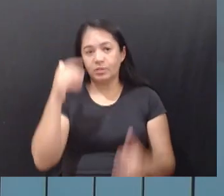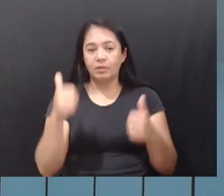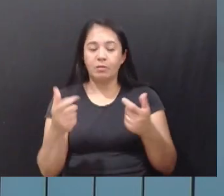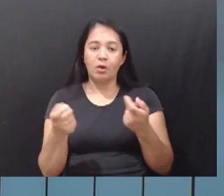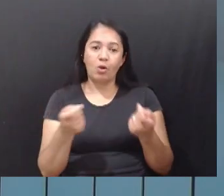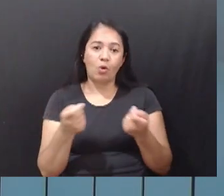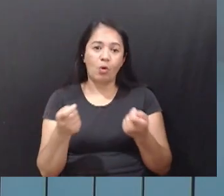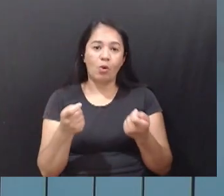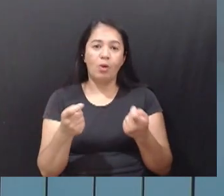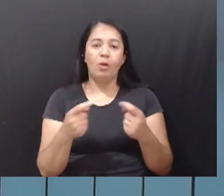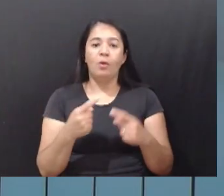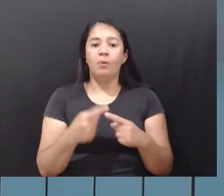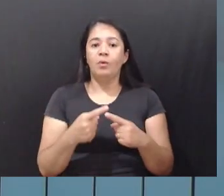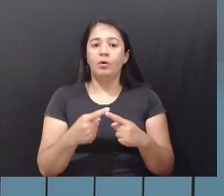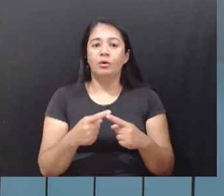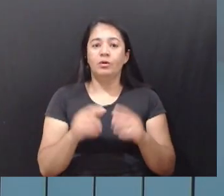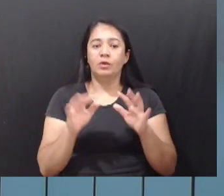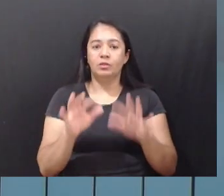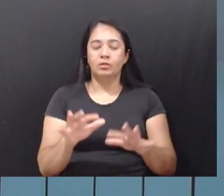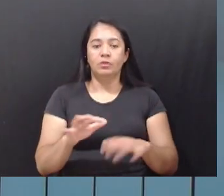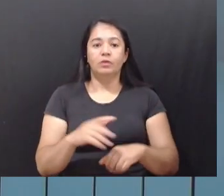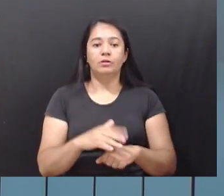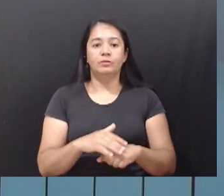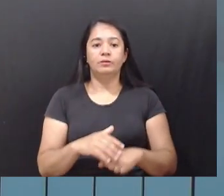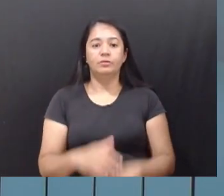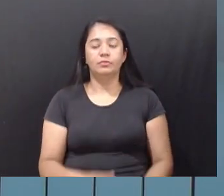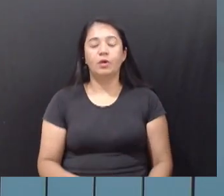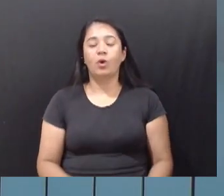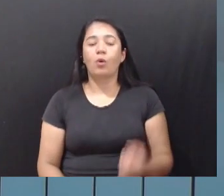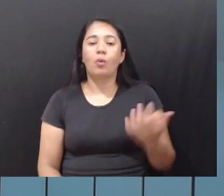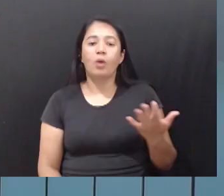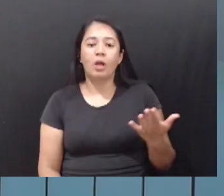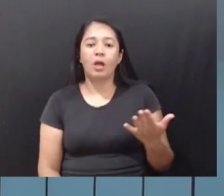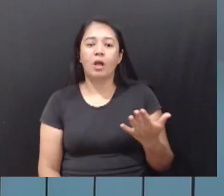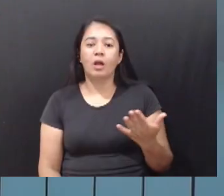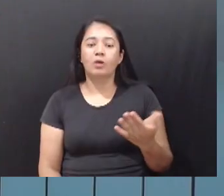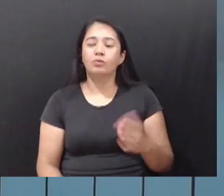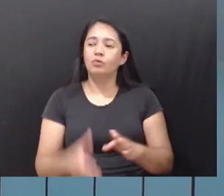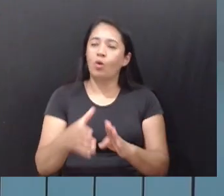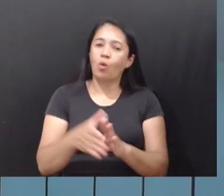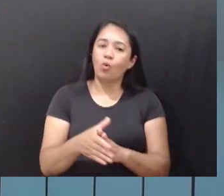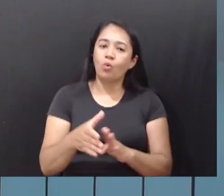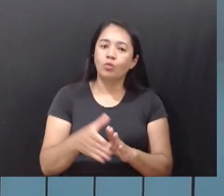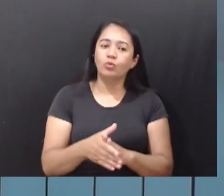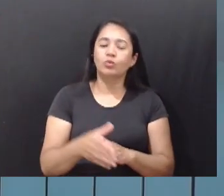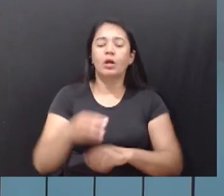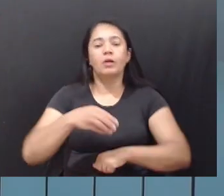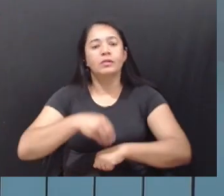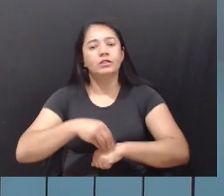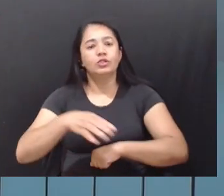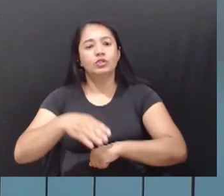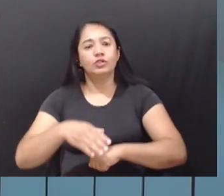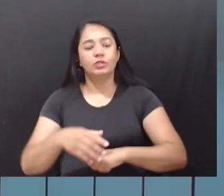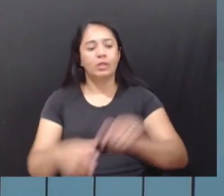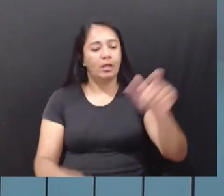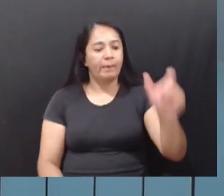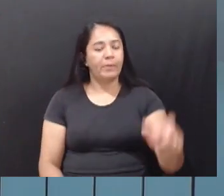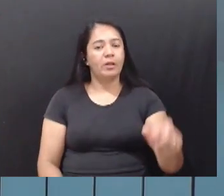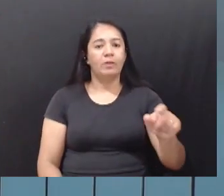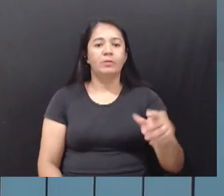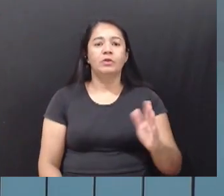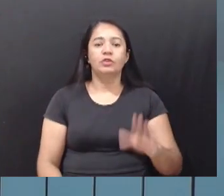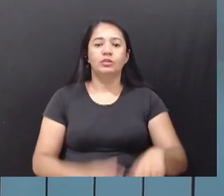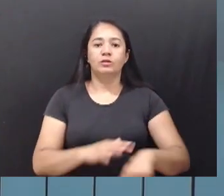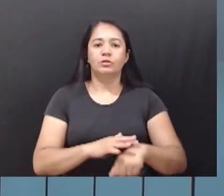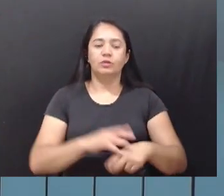bem controlada, né, diante dessa doença. Então, qual é a orientação, né, qual a dica para essa pessoa